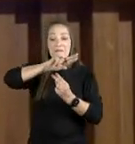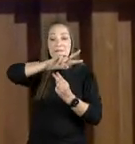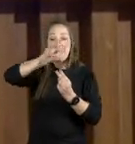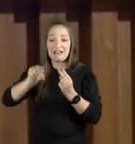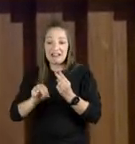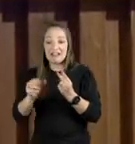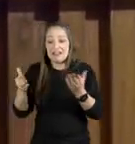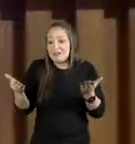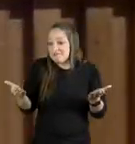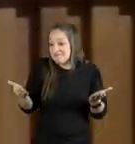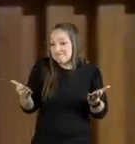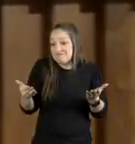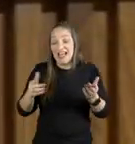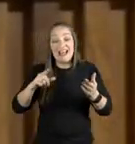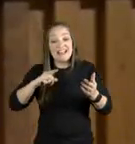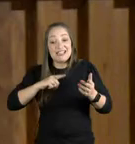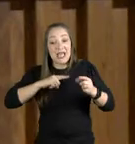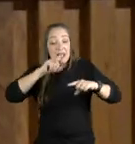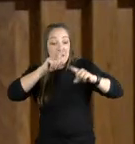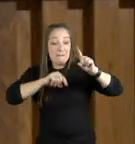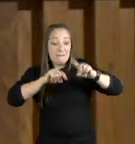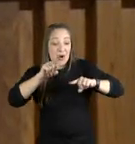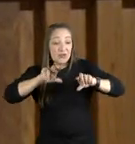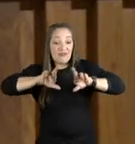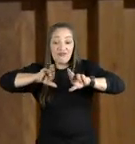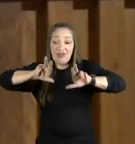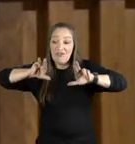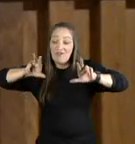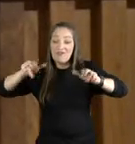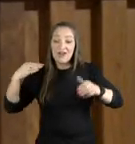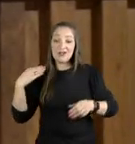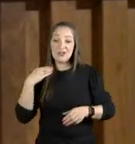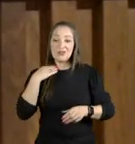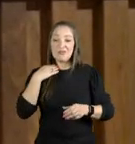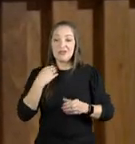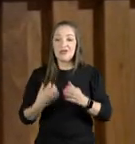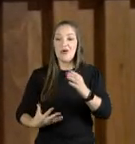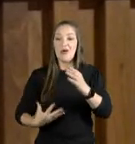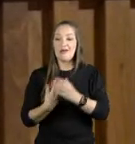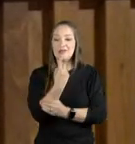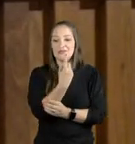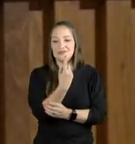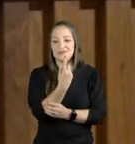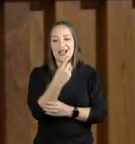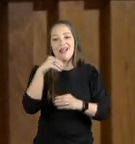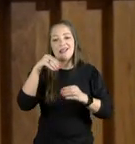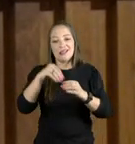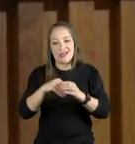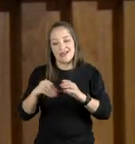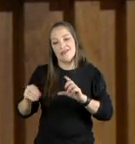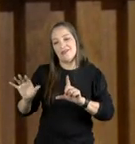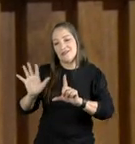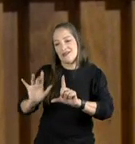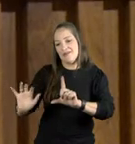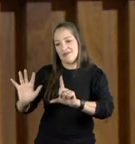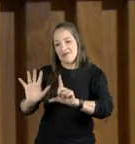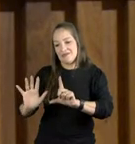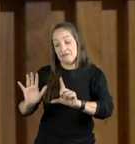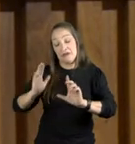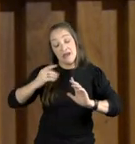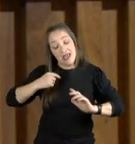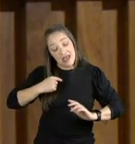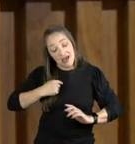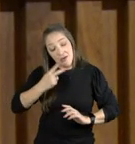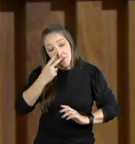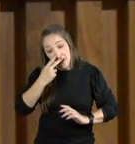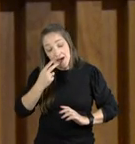tem produtos de vários bancos unificados dentro da plataforma. Então, para mim, faz mais sentido cá dentro de uma